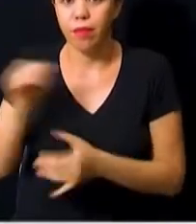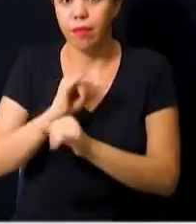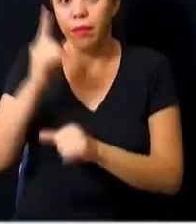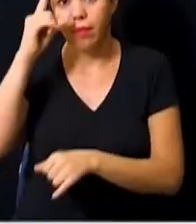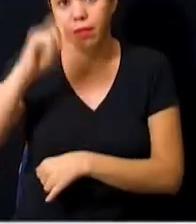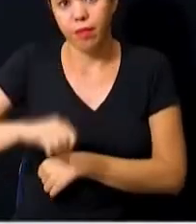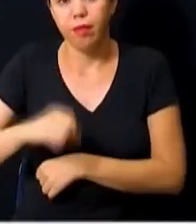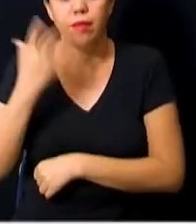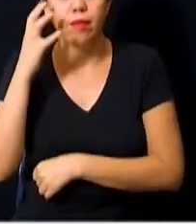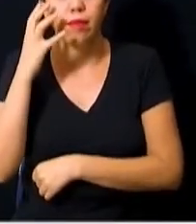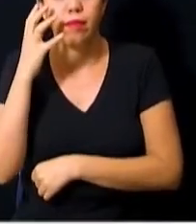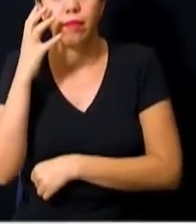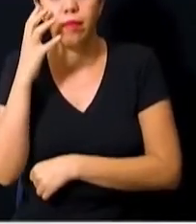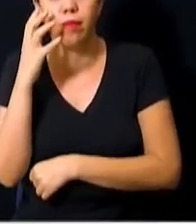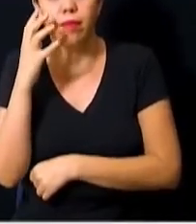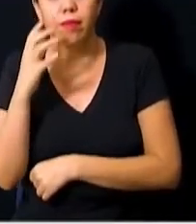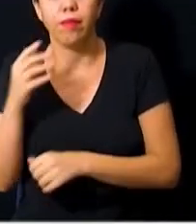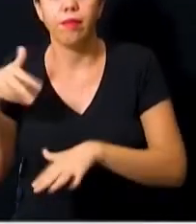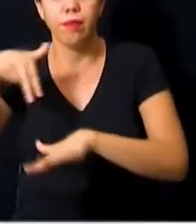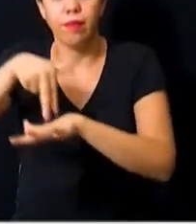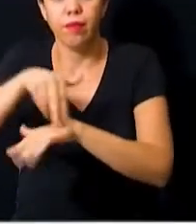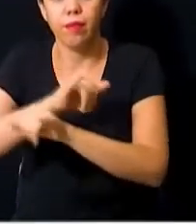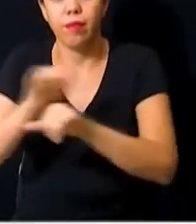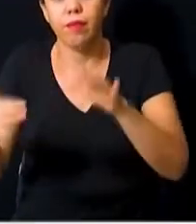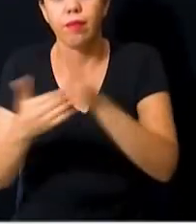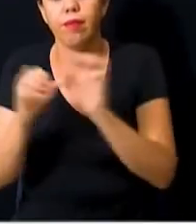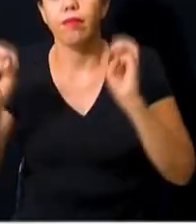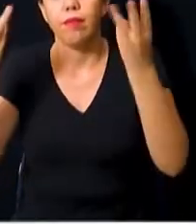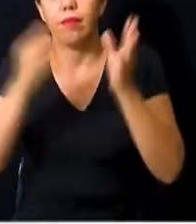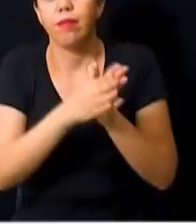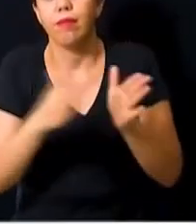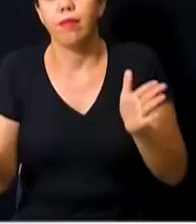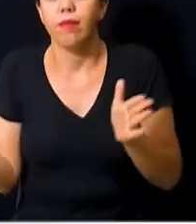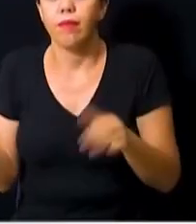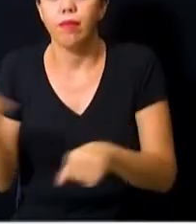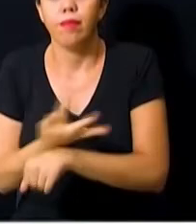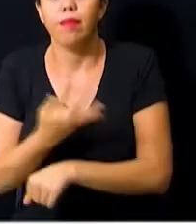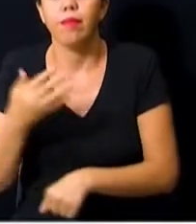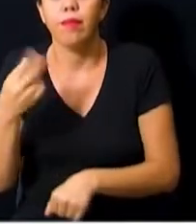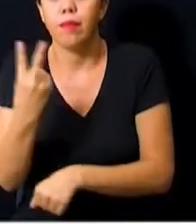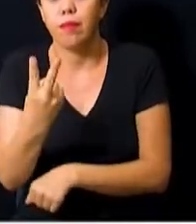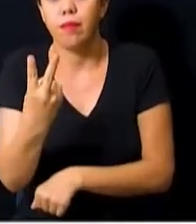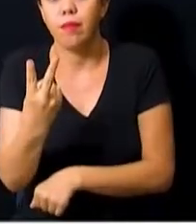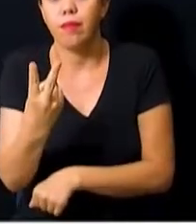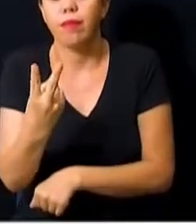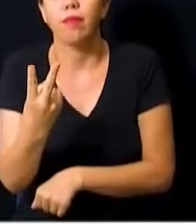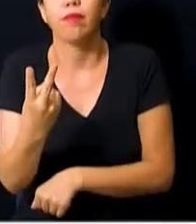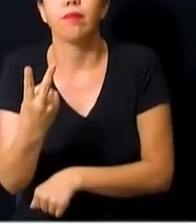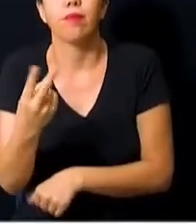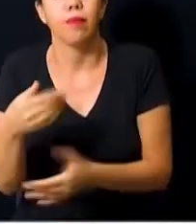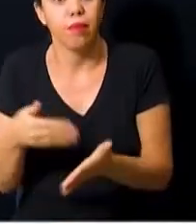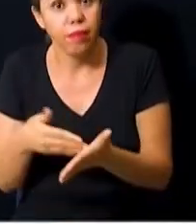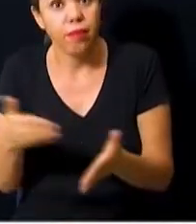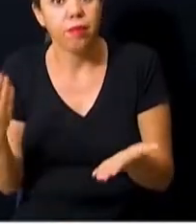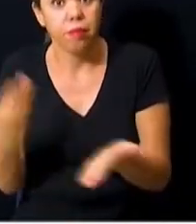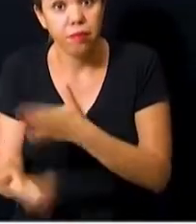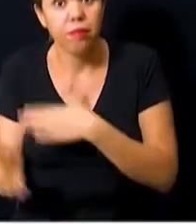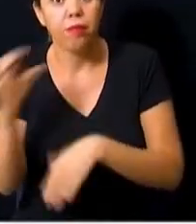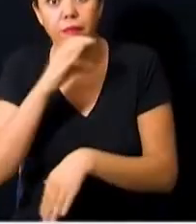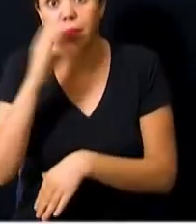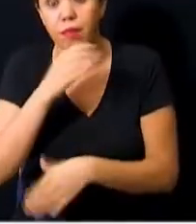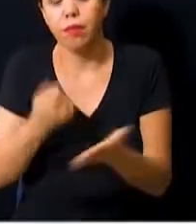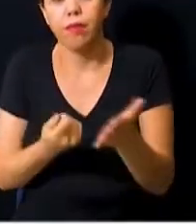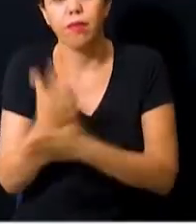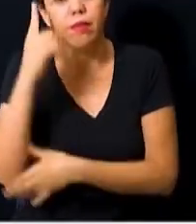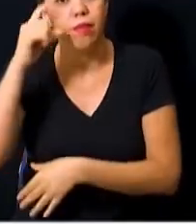para dizer que dia 19 de fevereiro tô aí para fazer o último show dessa temporadinha, esgotamos os 2, então, ou seja, vai esgotar esse também, então já